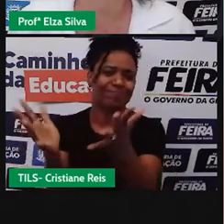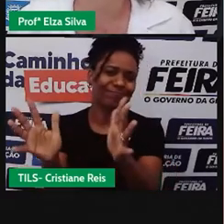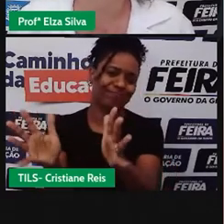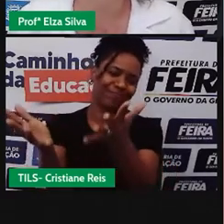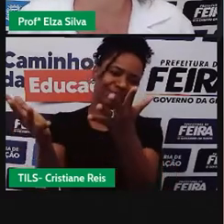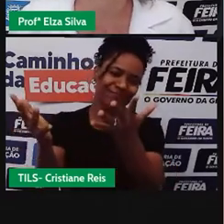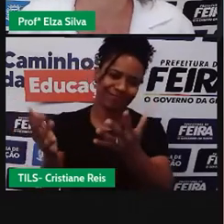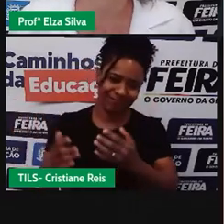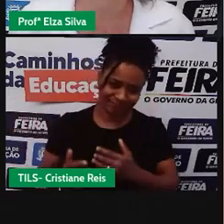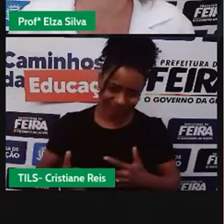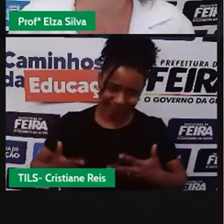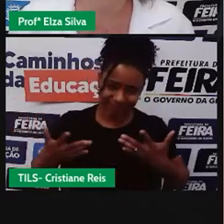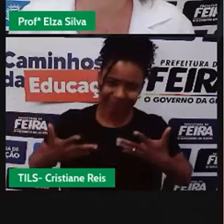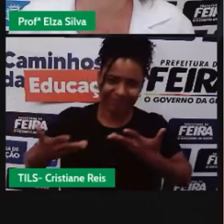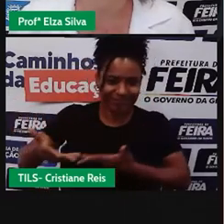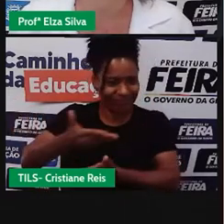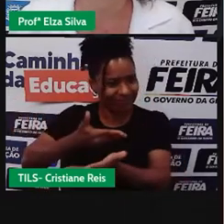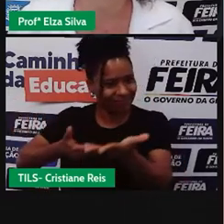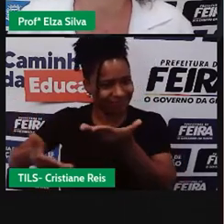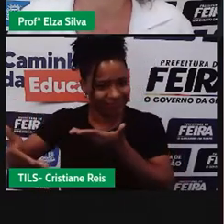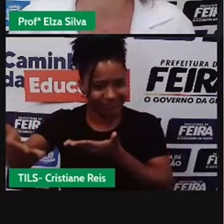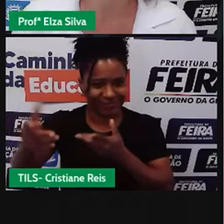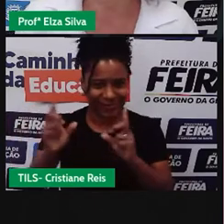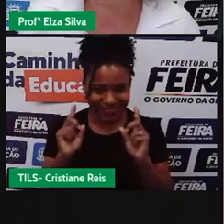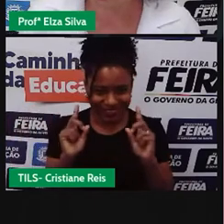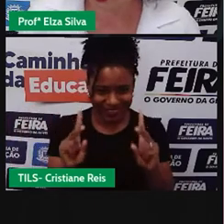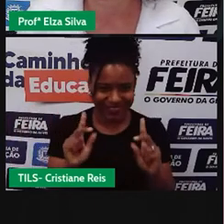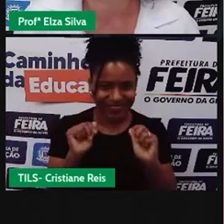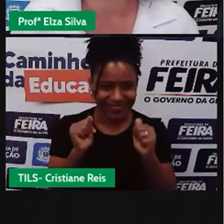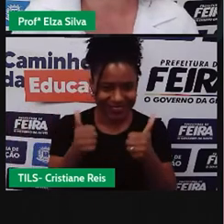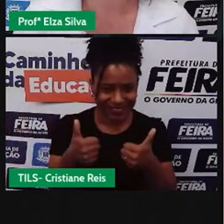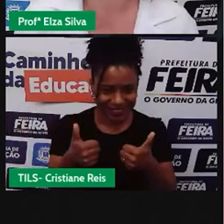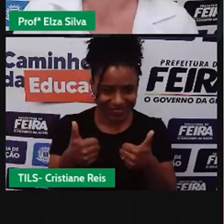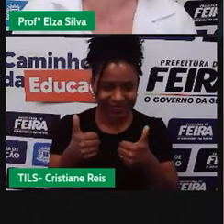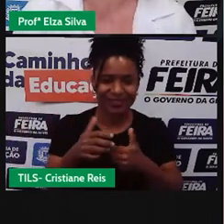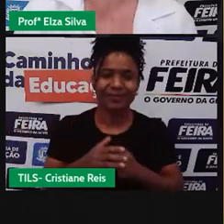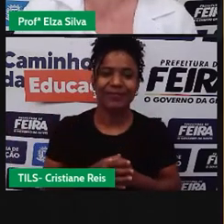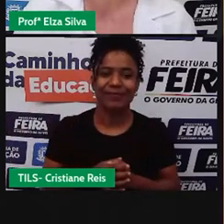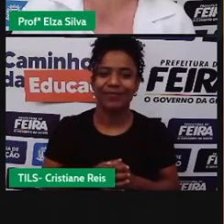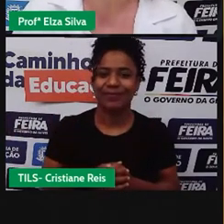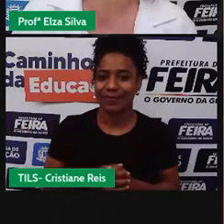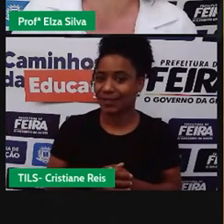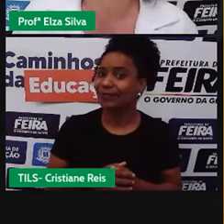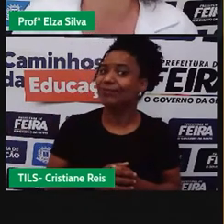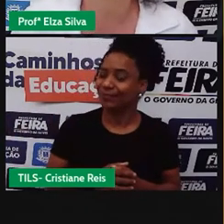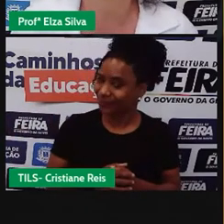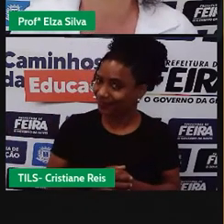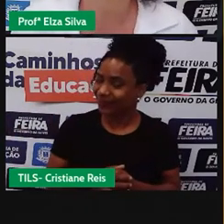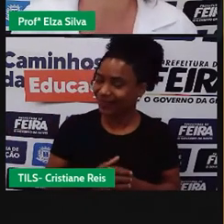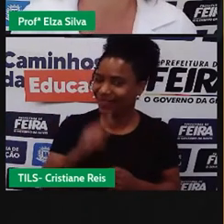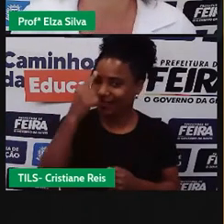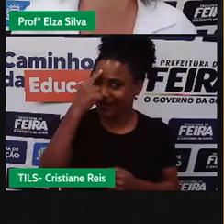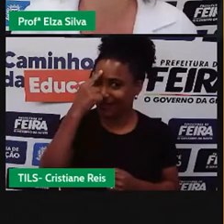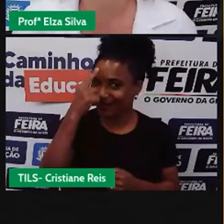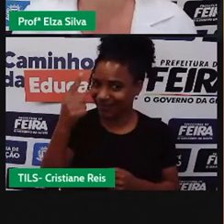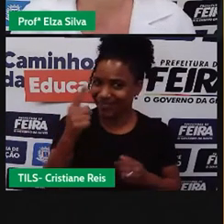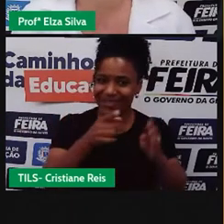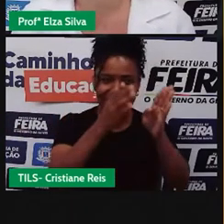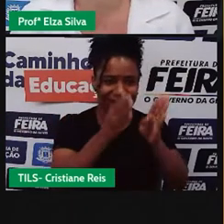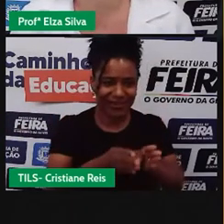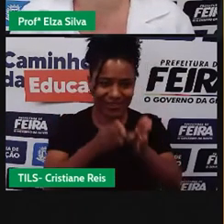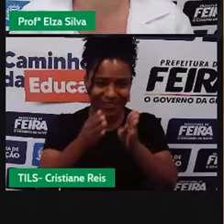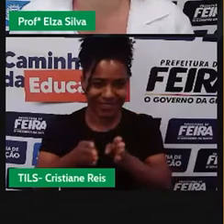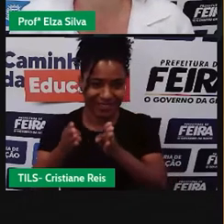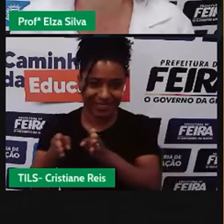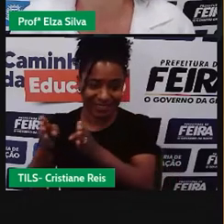e encorajar uns aos outros, ok? E aquela organização do nosso caderno tão